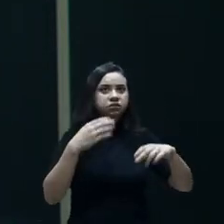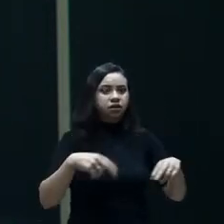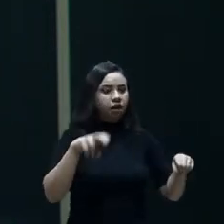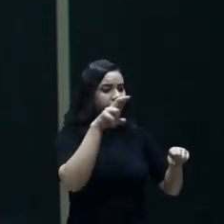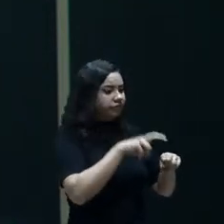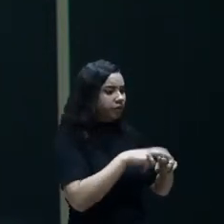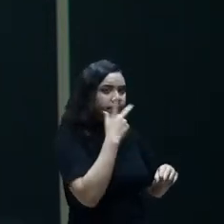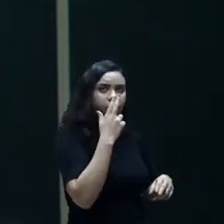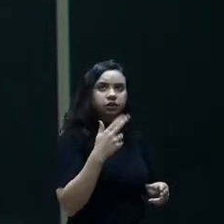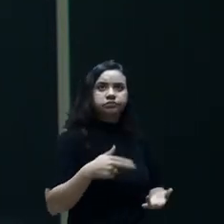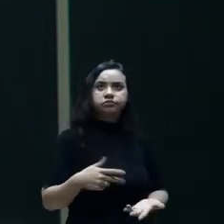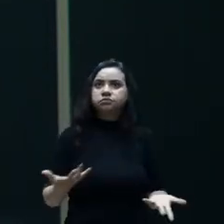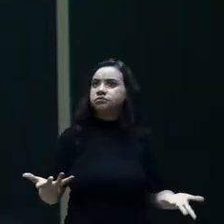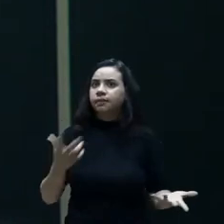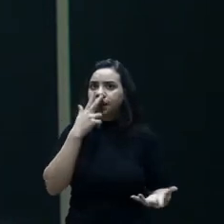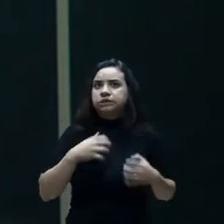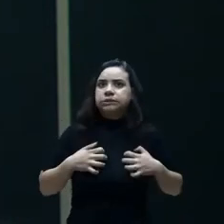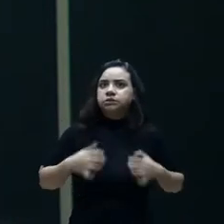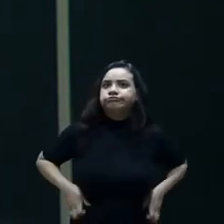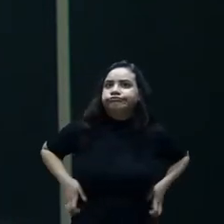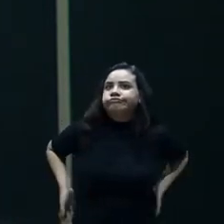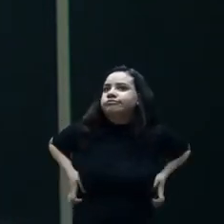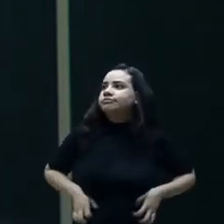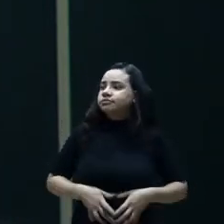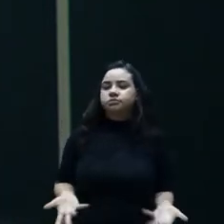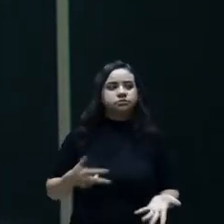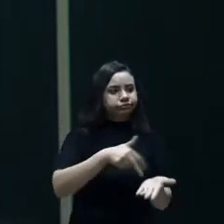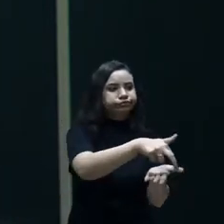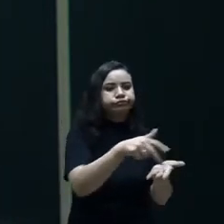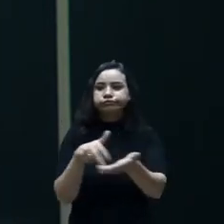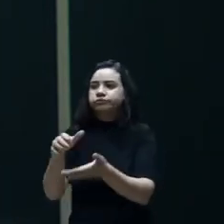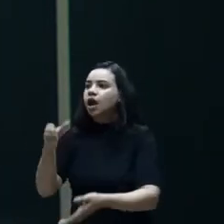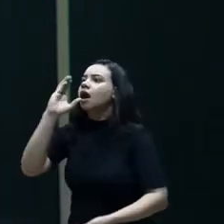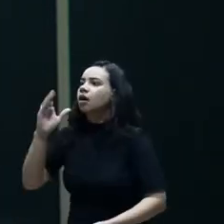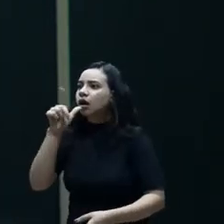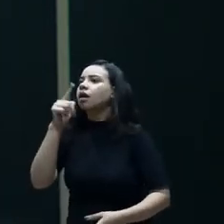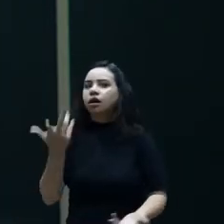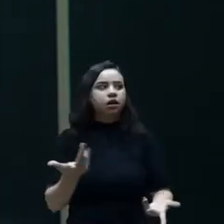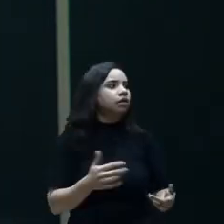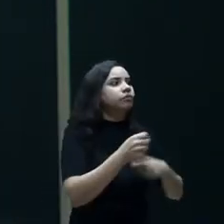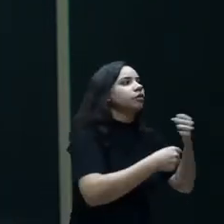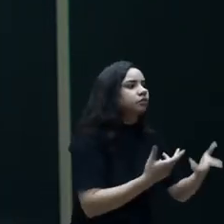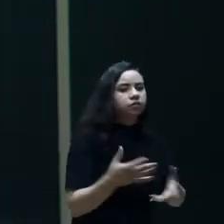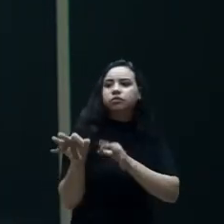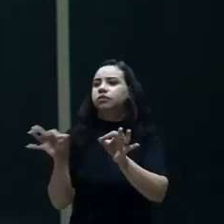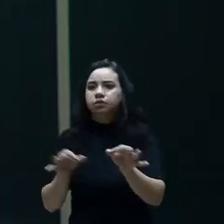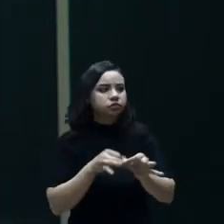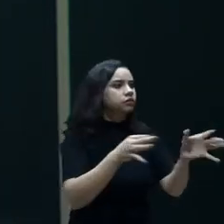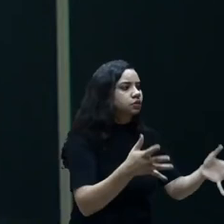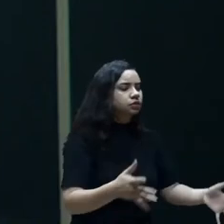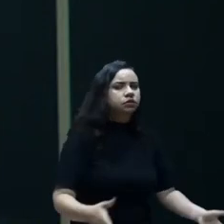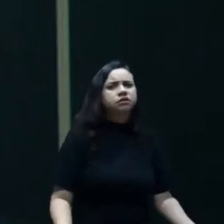ficar. Fica com uma coceira no banco, que tem que levantar, que tem que tomar água, que tem que ver, que tem que conversar, que tem que falar, que tem que organizar. Não, meu